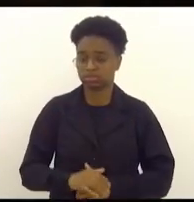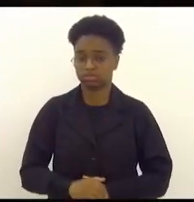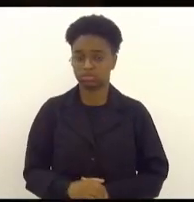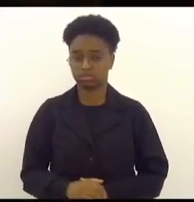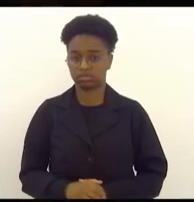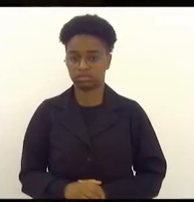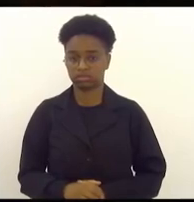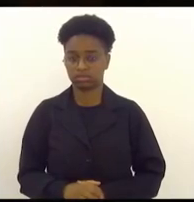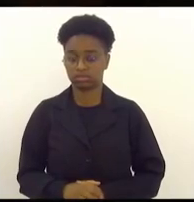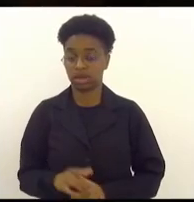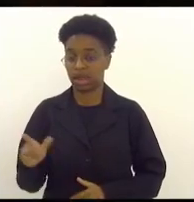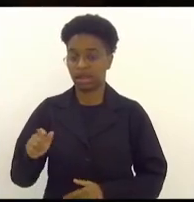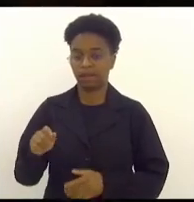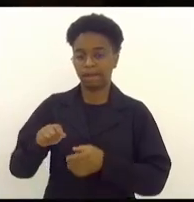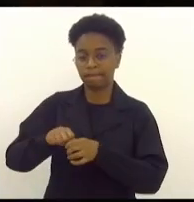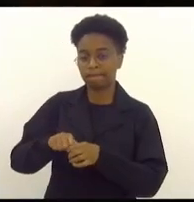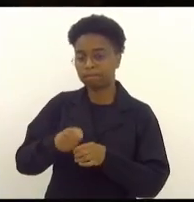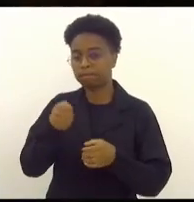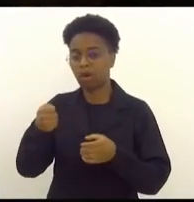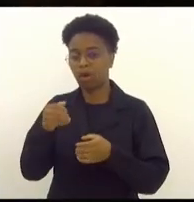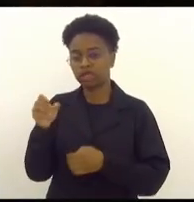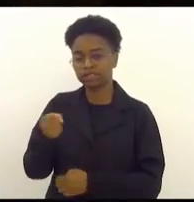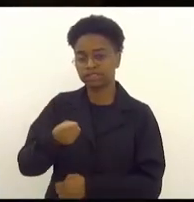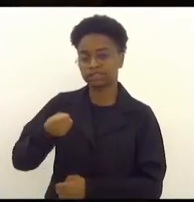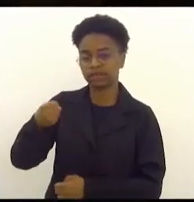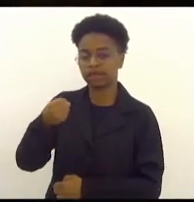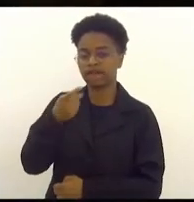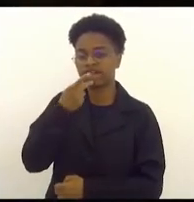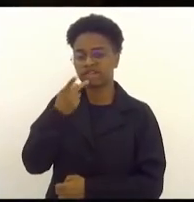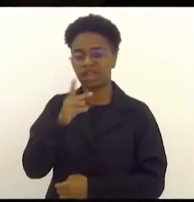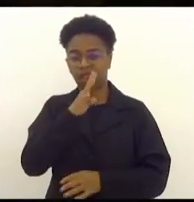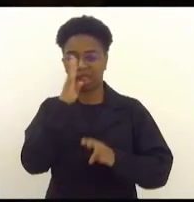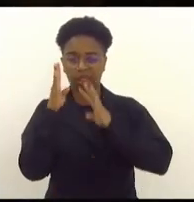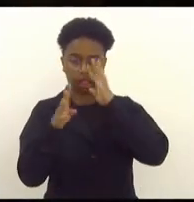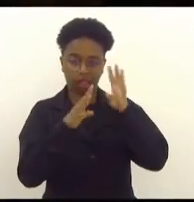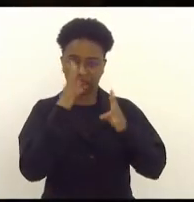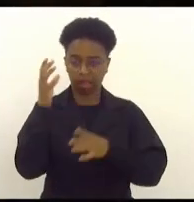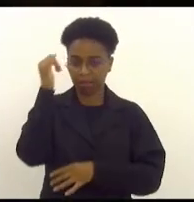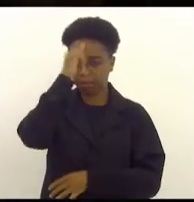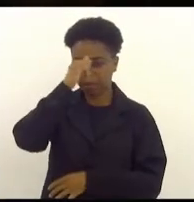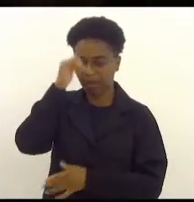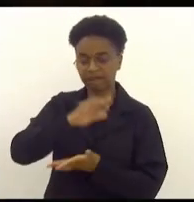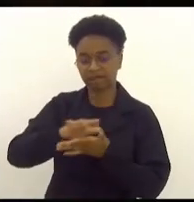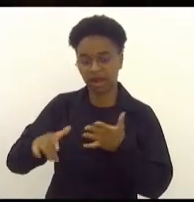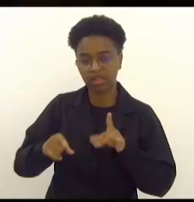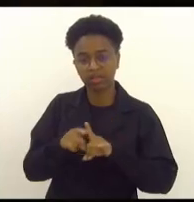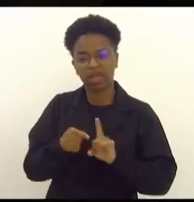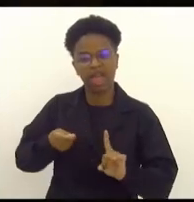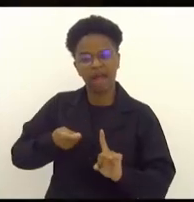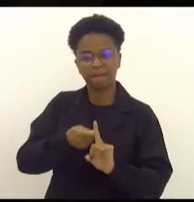e ele abrindo uma lata de cerveja falando várias asneiras ameaçando